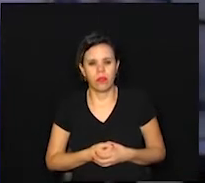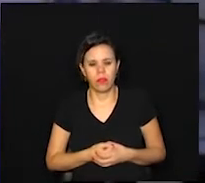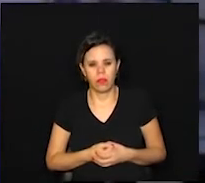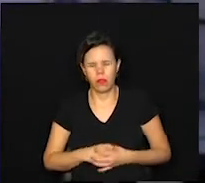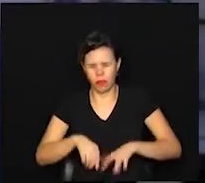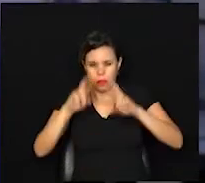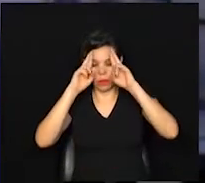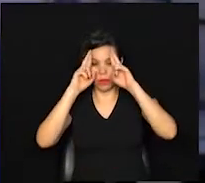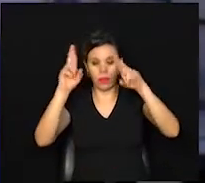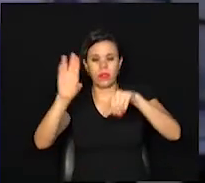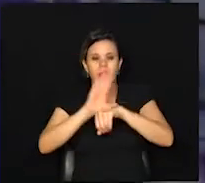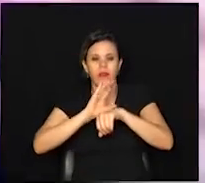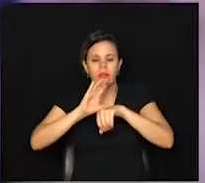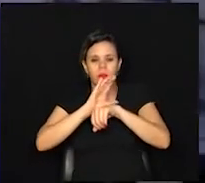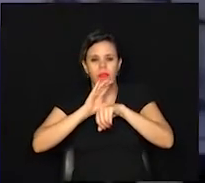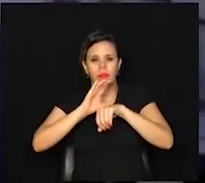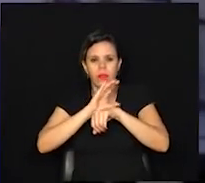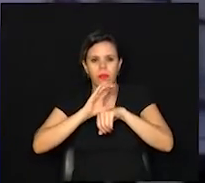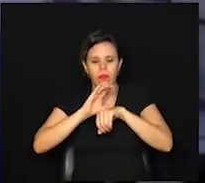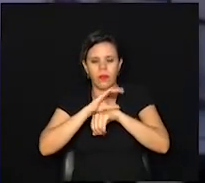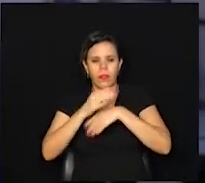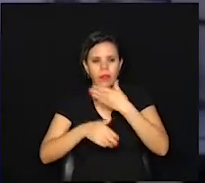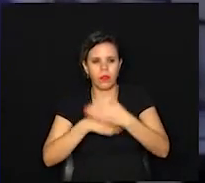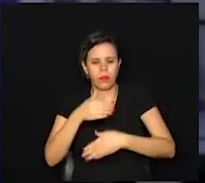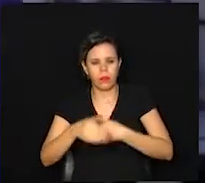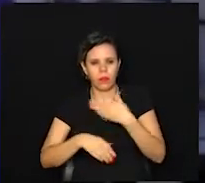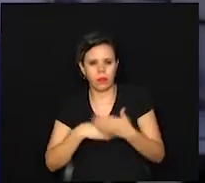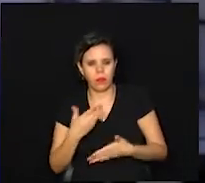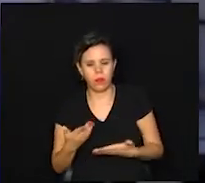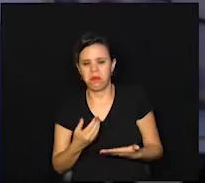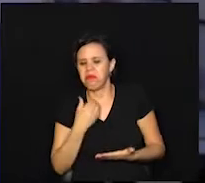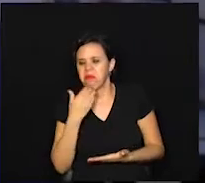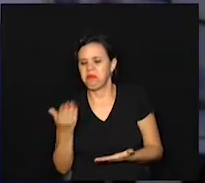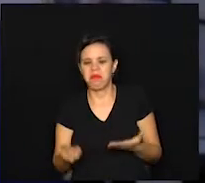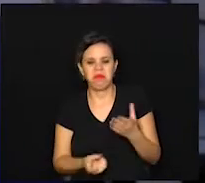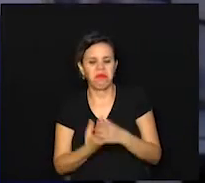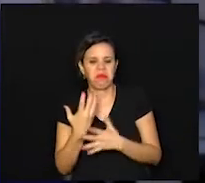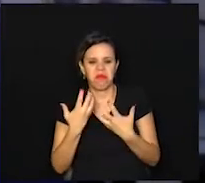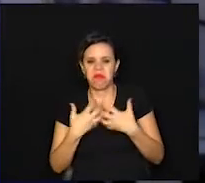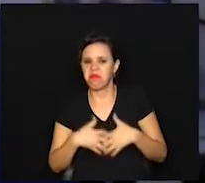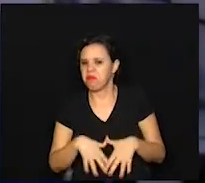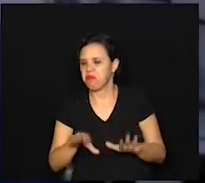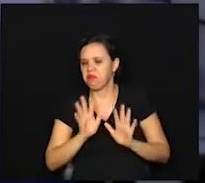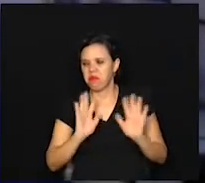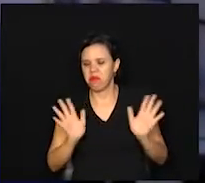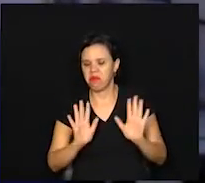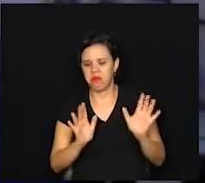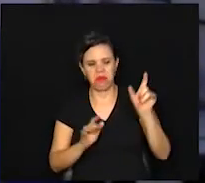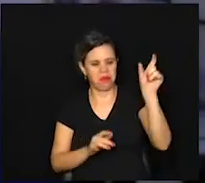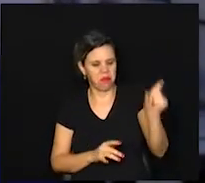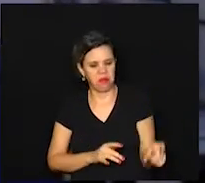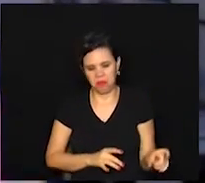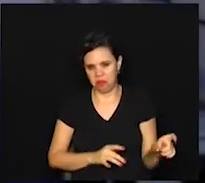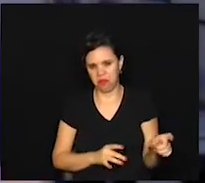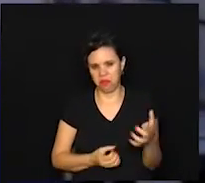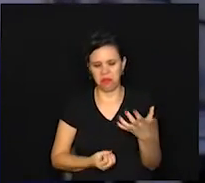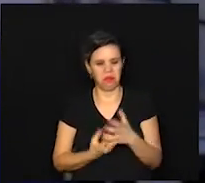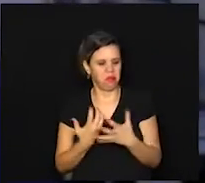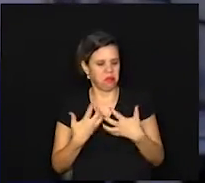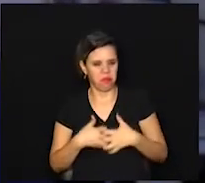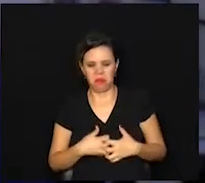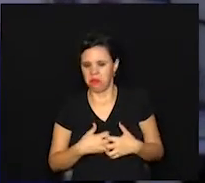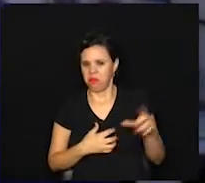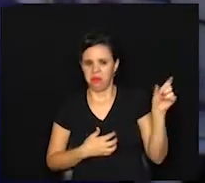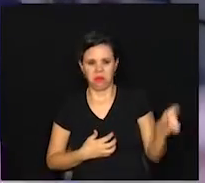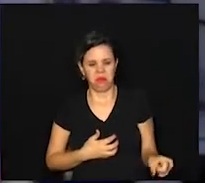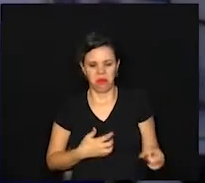desrespeitar a Constituição diariamente e não acontecer absolutamente nada com ele. E não acontece absolutamente nada com